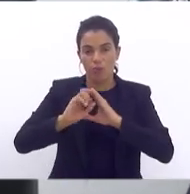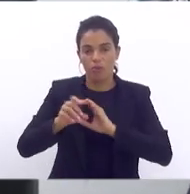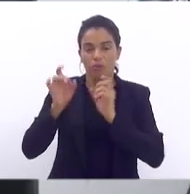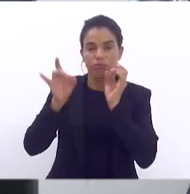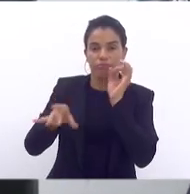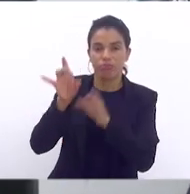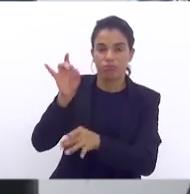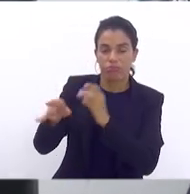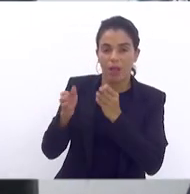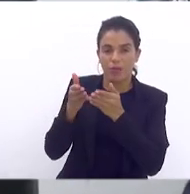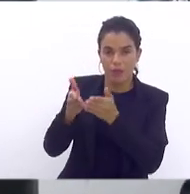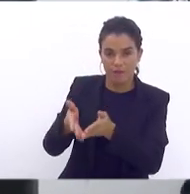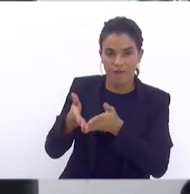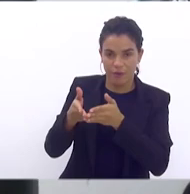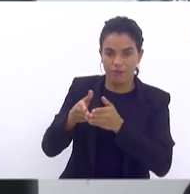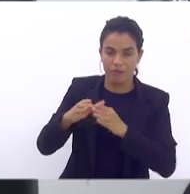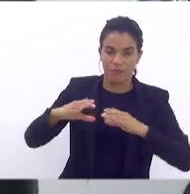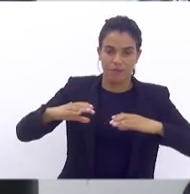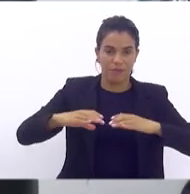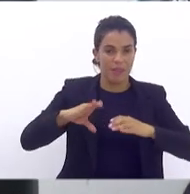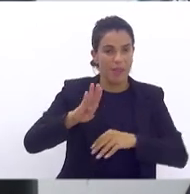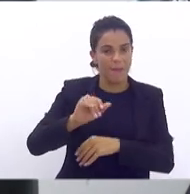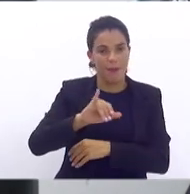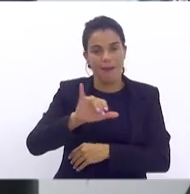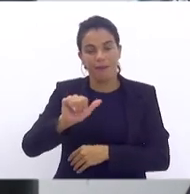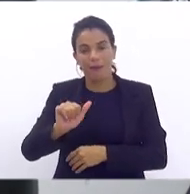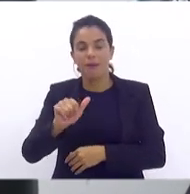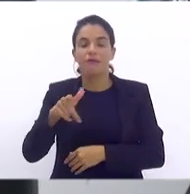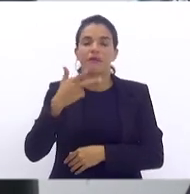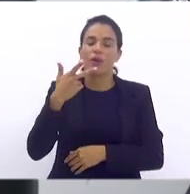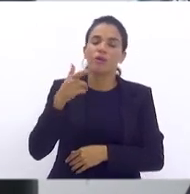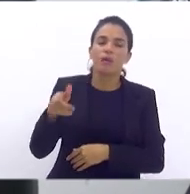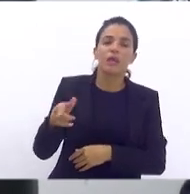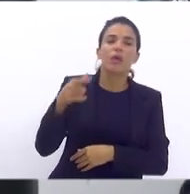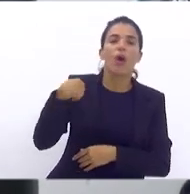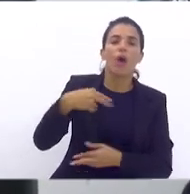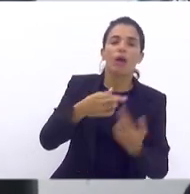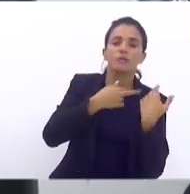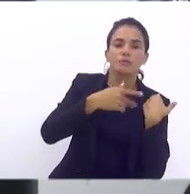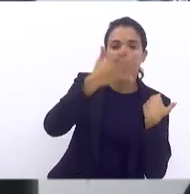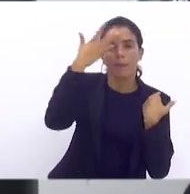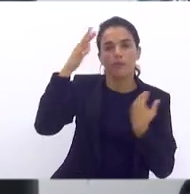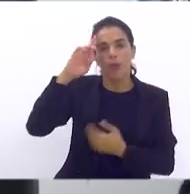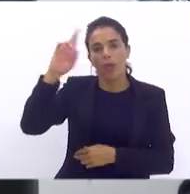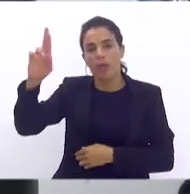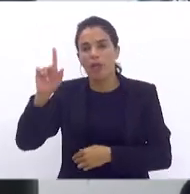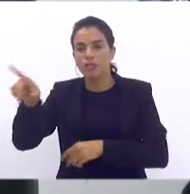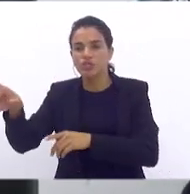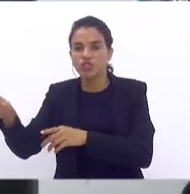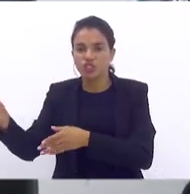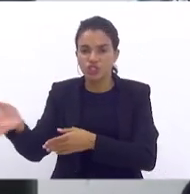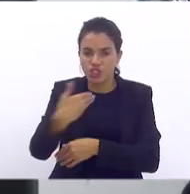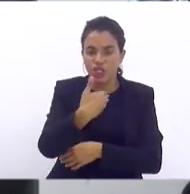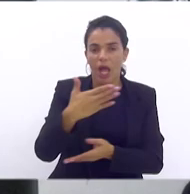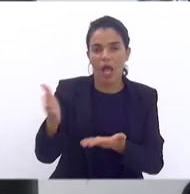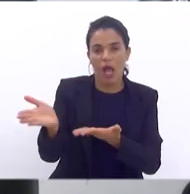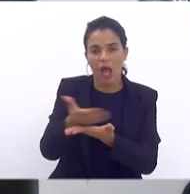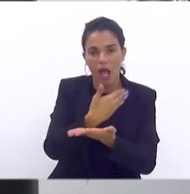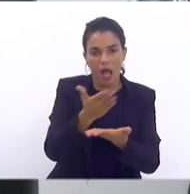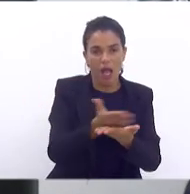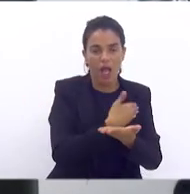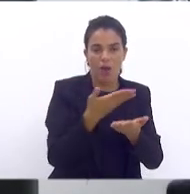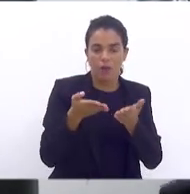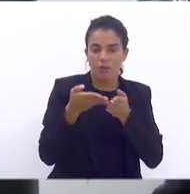Bahia, as autoridades não se entendem sobre quem deve retirar as embarcações abandonadas. Isso são os aspectos que foram analisados